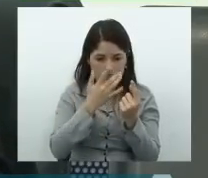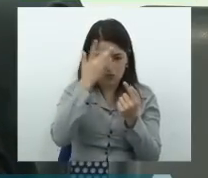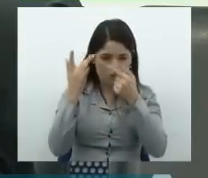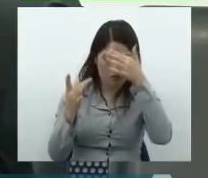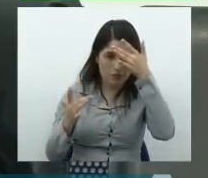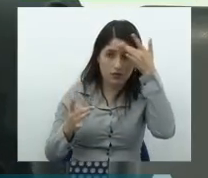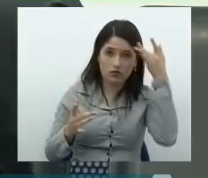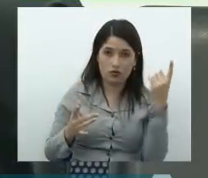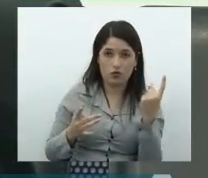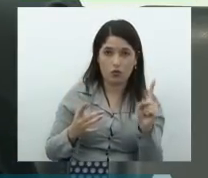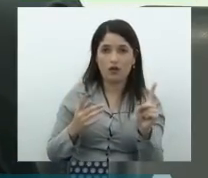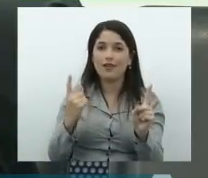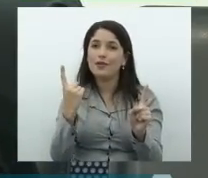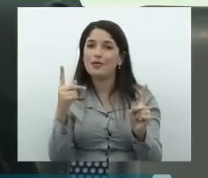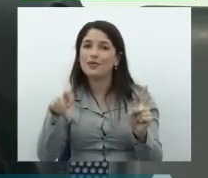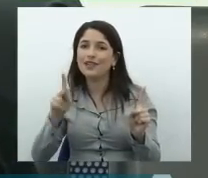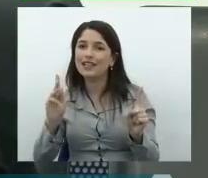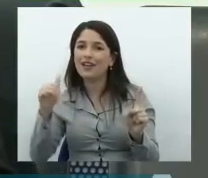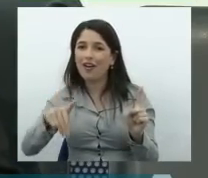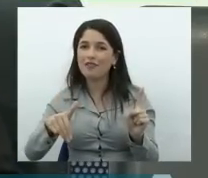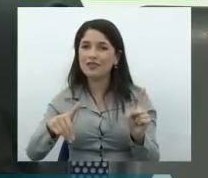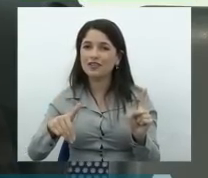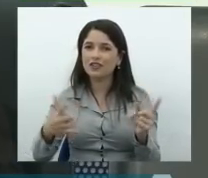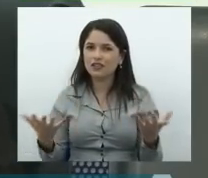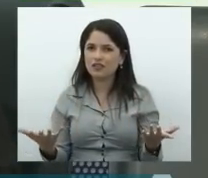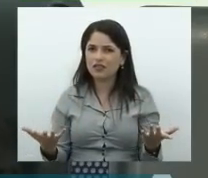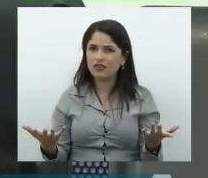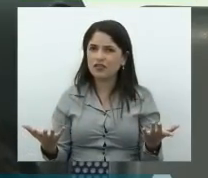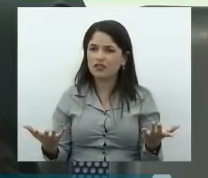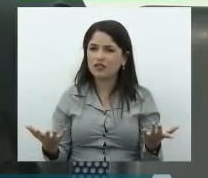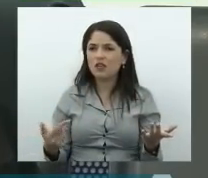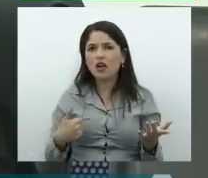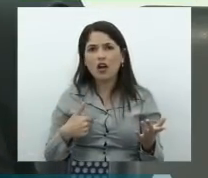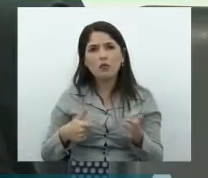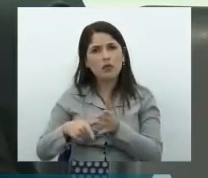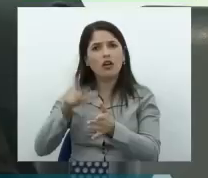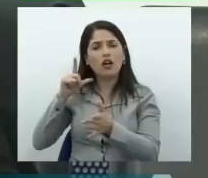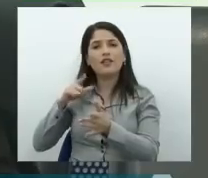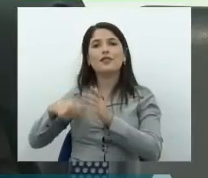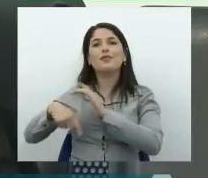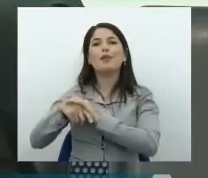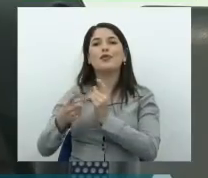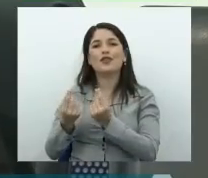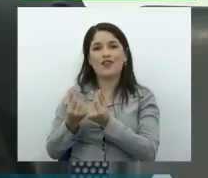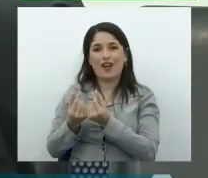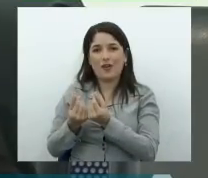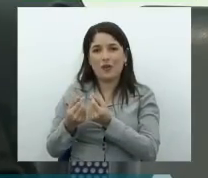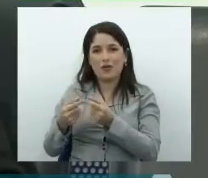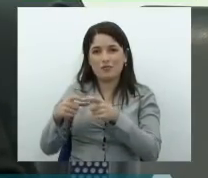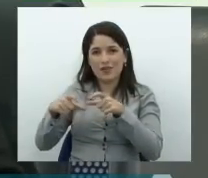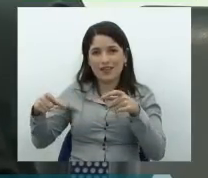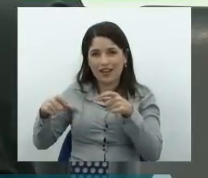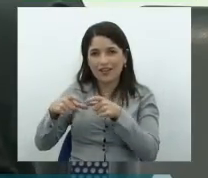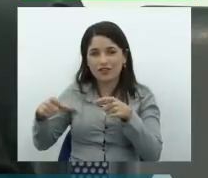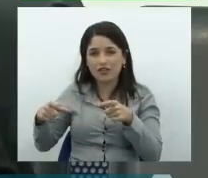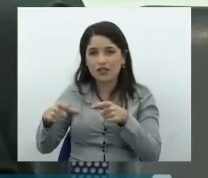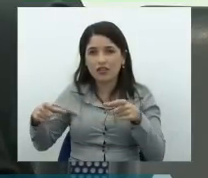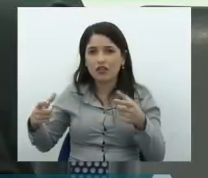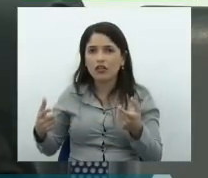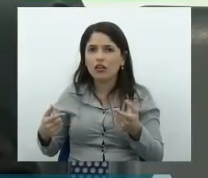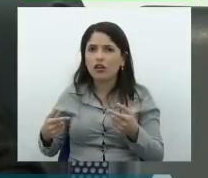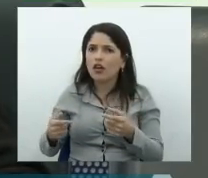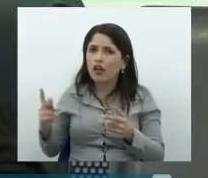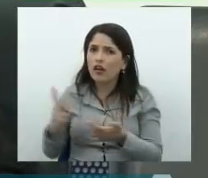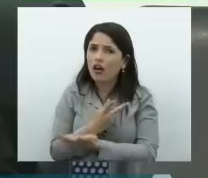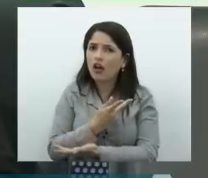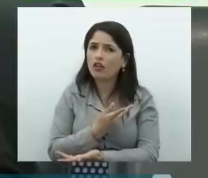seja, o IPK, o índice de passageiro por quilômetro, que é o índice que forja a tarifa, é fraudado. E isso tem que